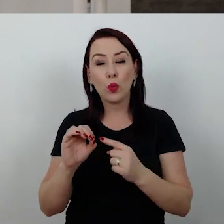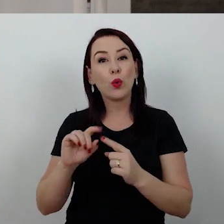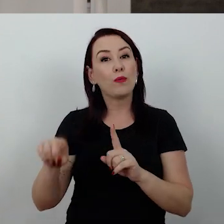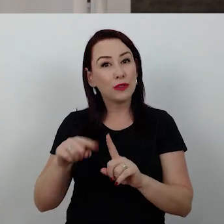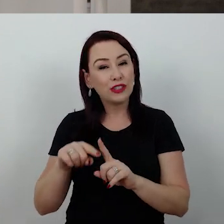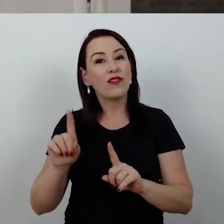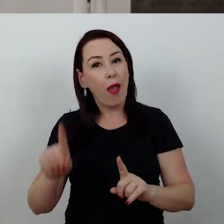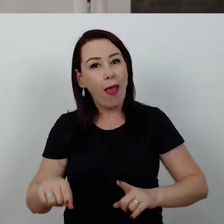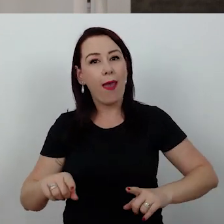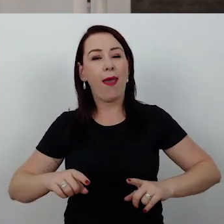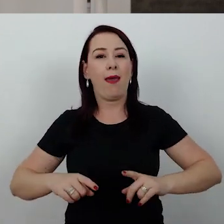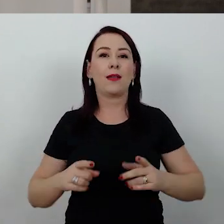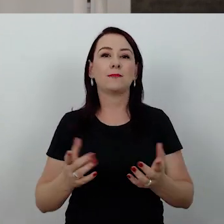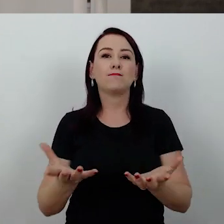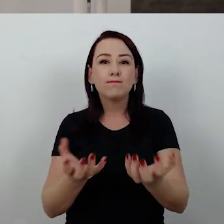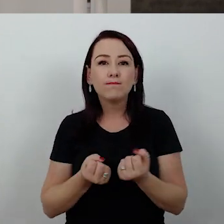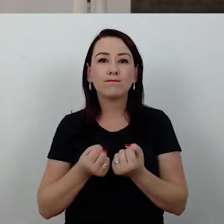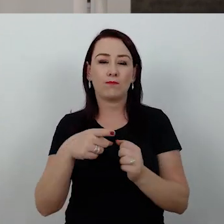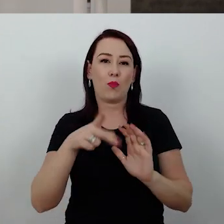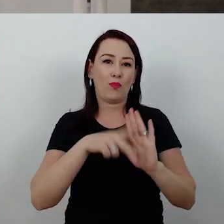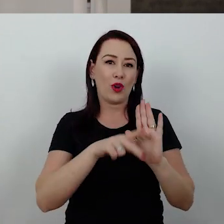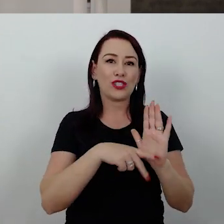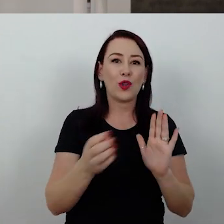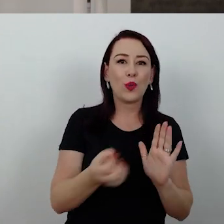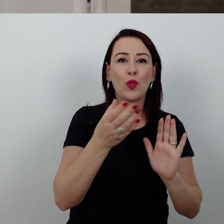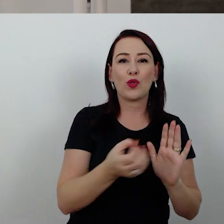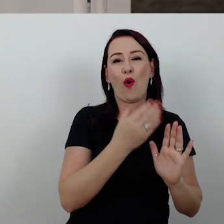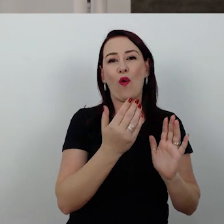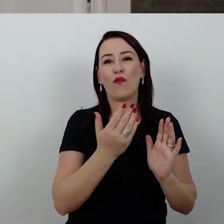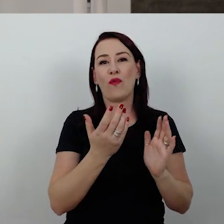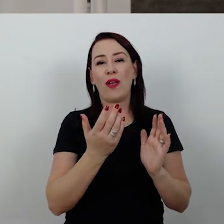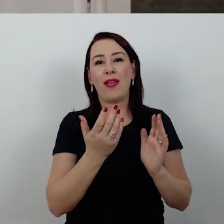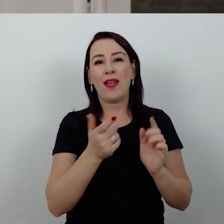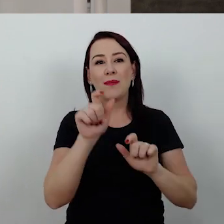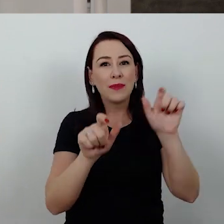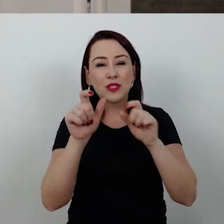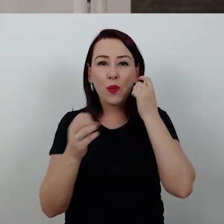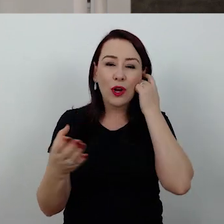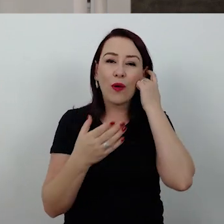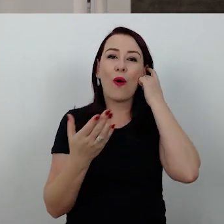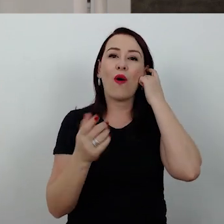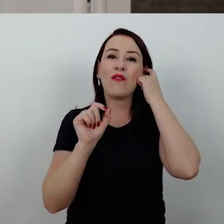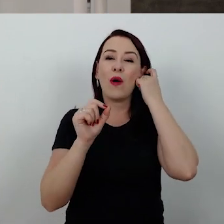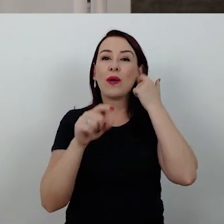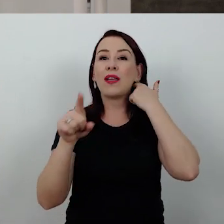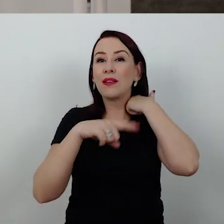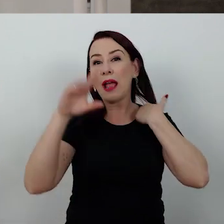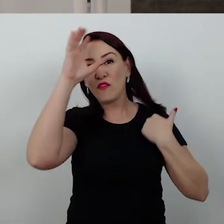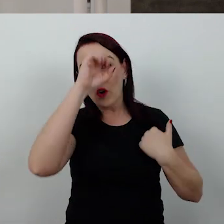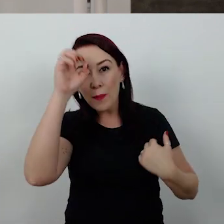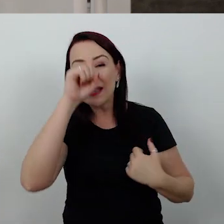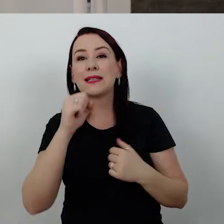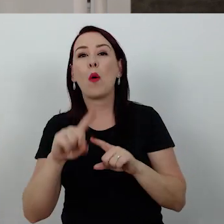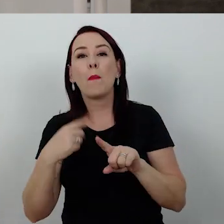visa abraçar esses projetos de novos realizadores, de pessoas que estão entrando no mercado agora, que estão ali, né,